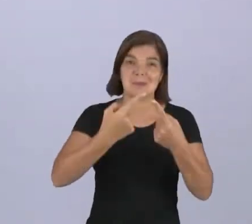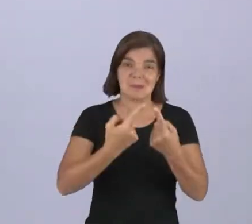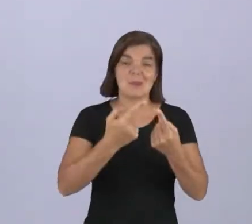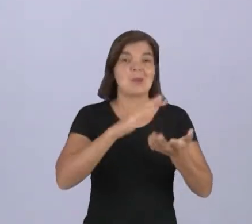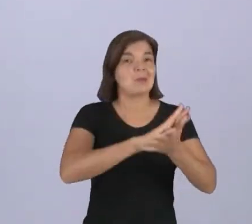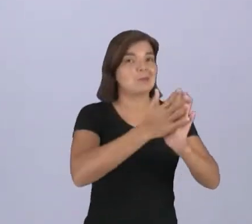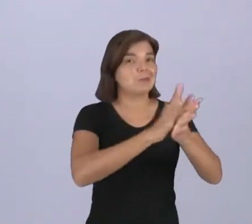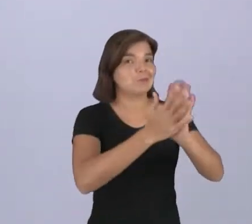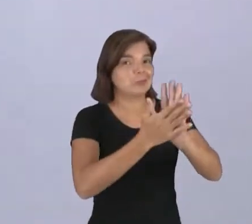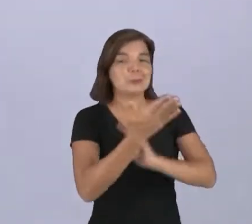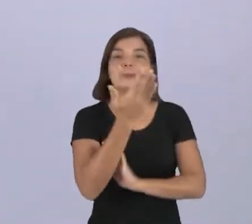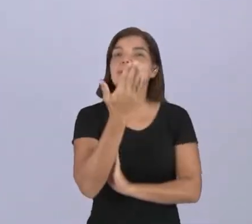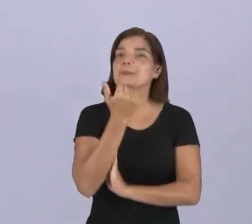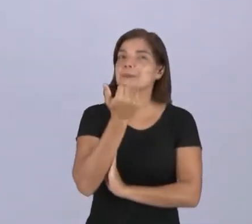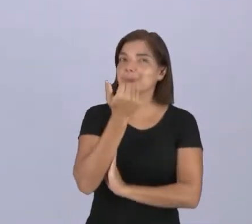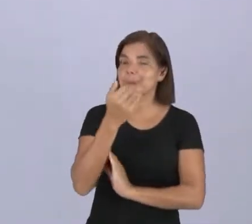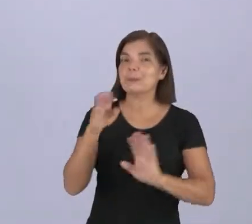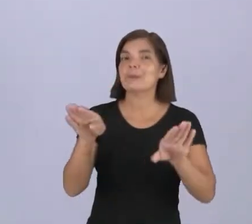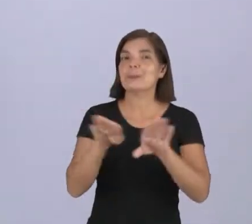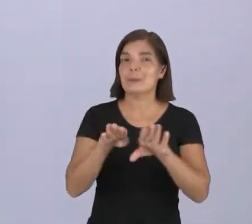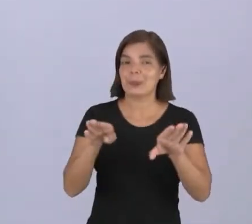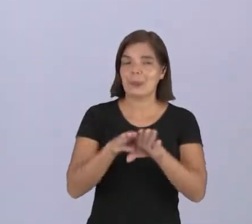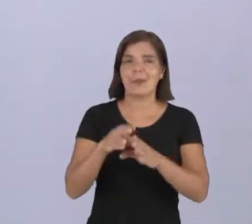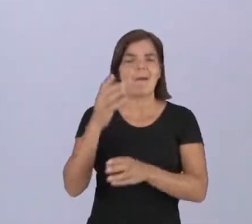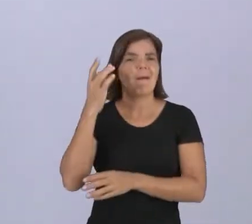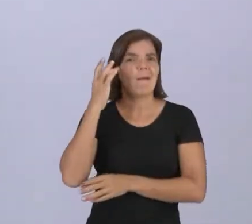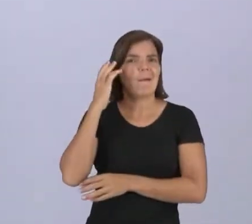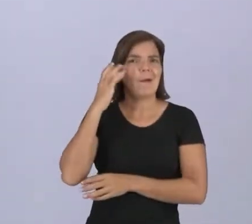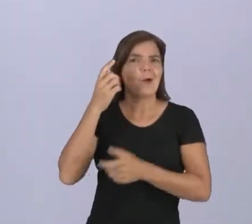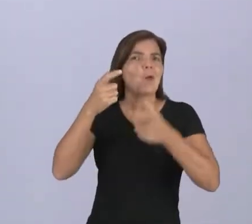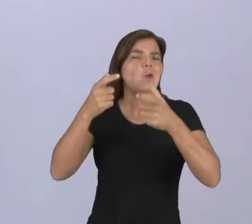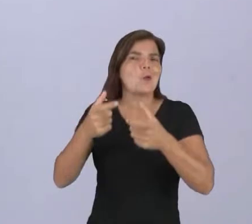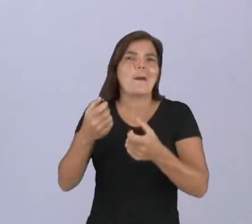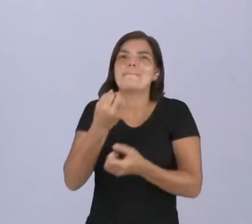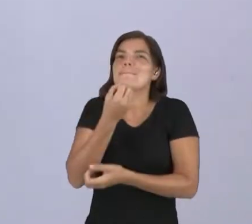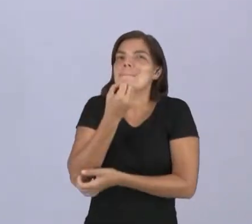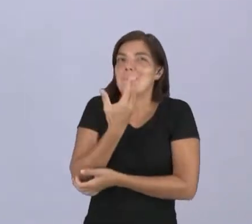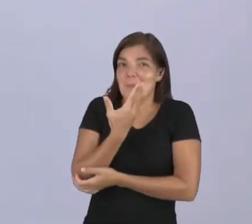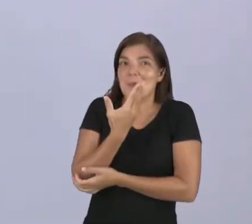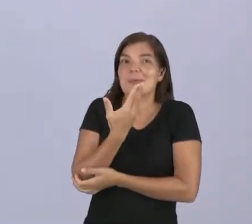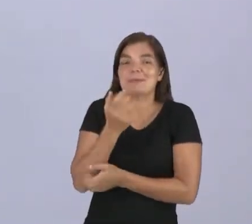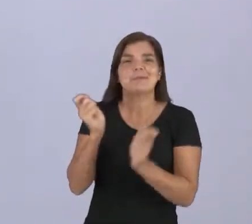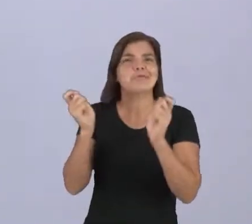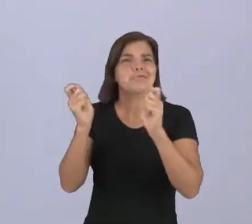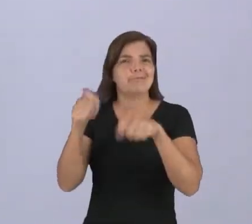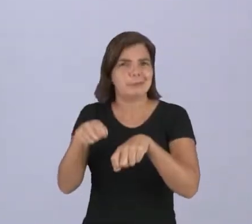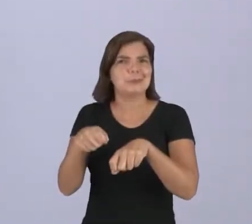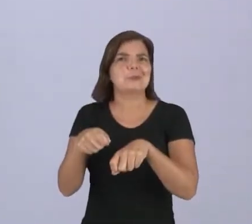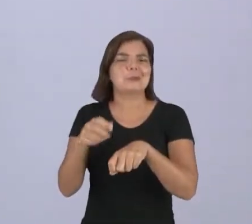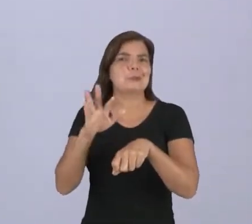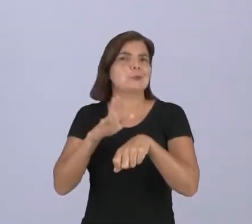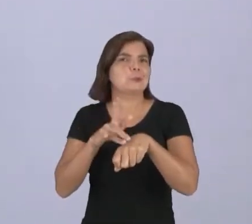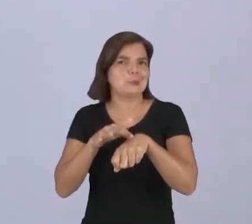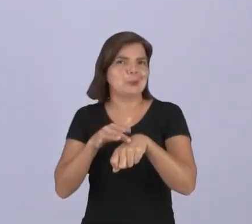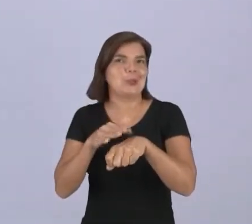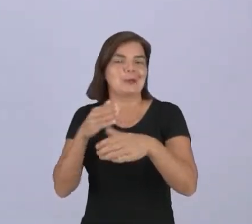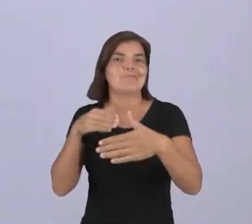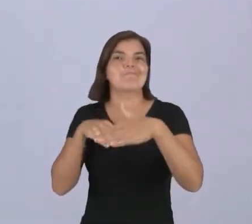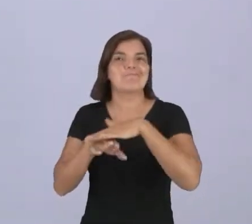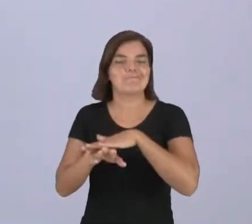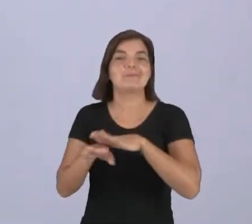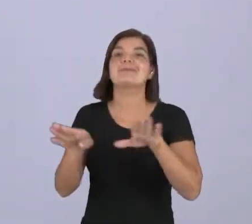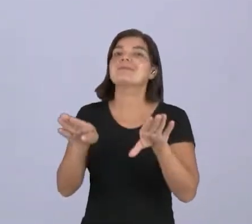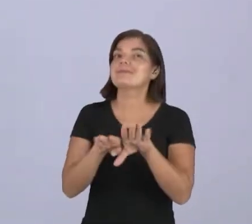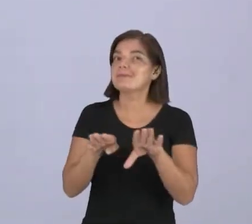acabar deteriorando os alimentos, vão também achar ambiente adequado, né, para aqueles que são causadores de doenças, e